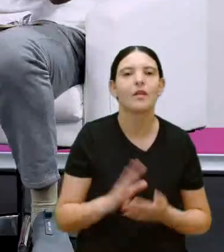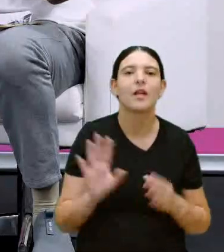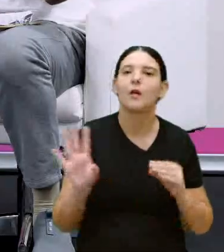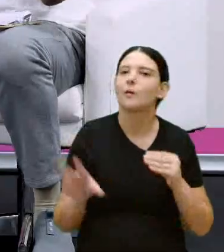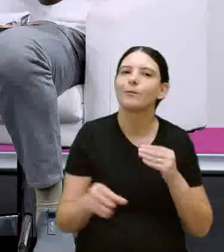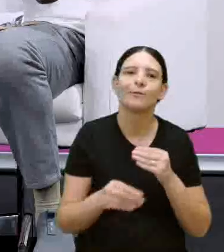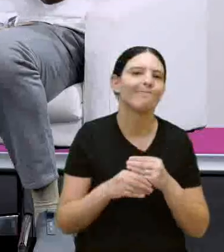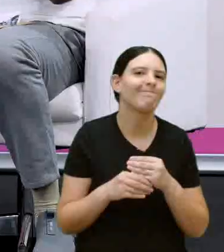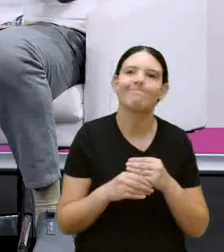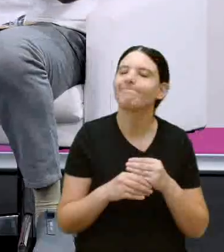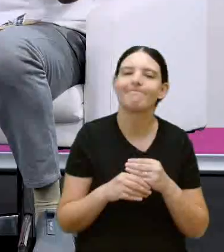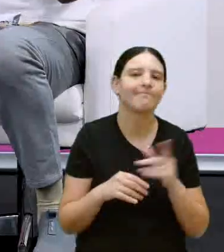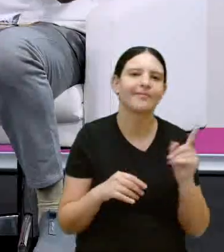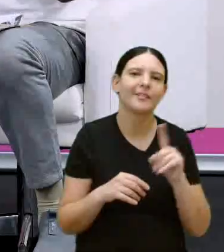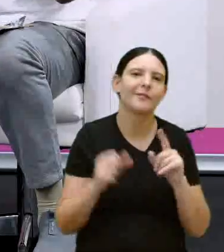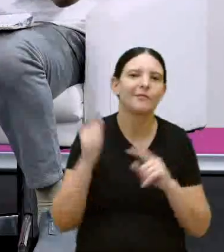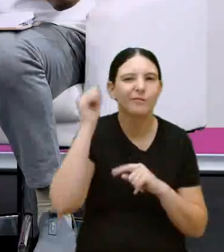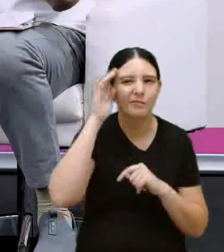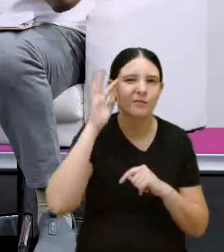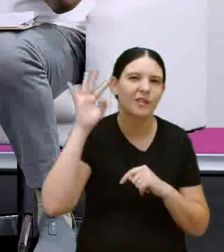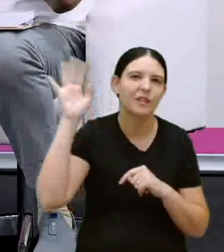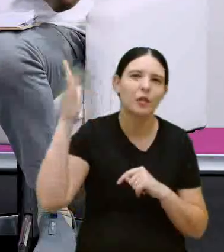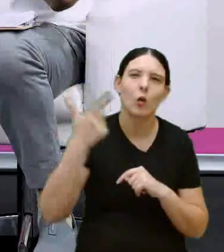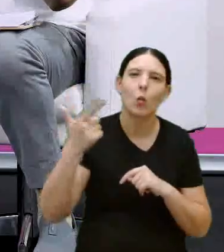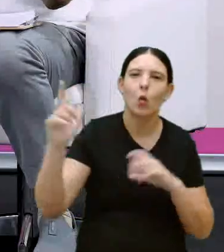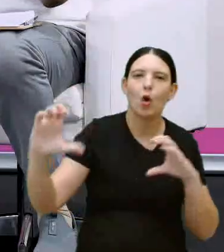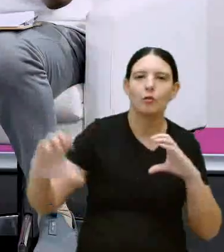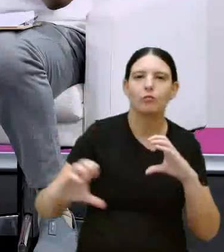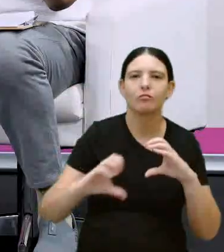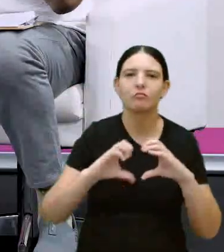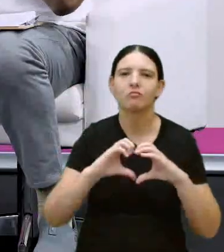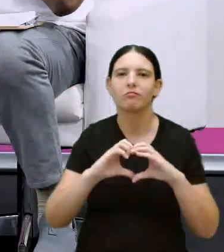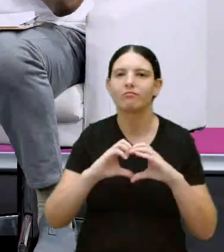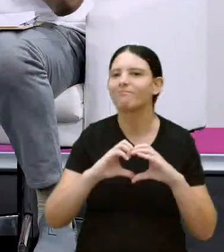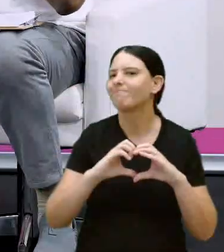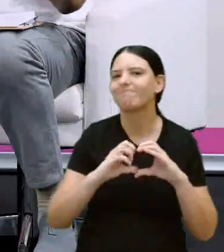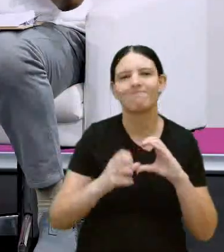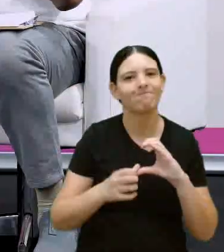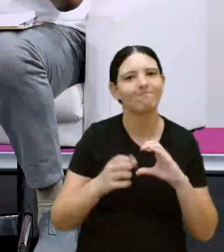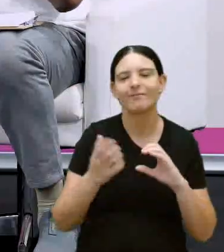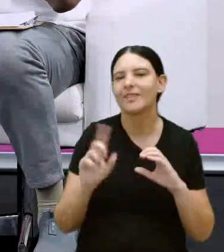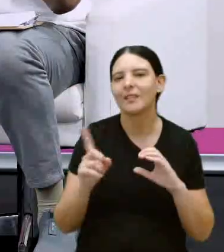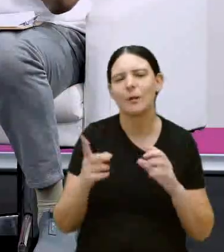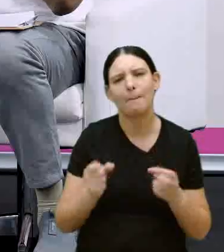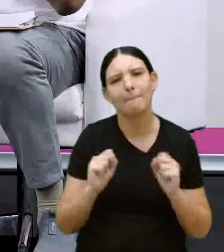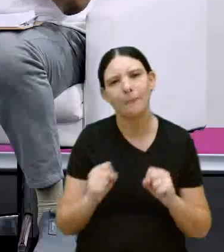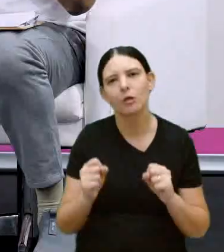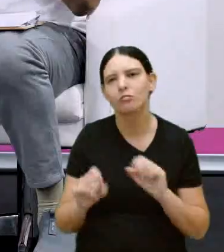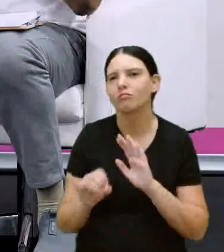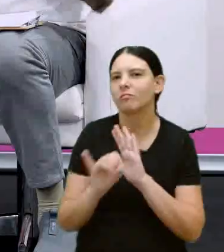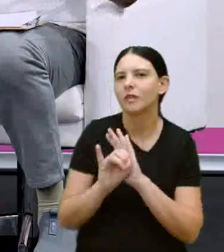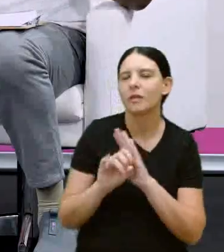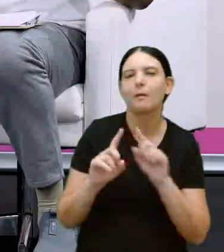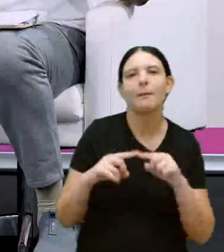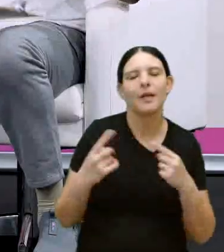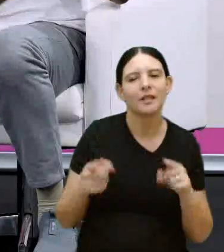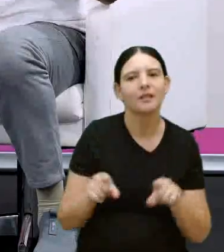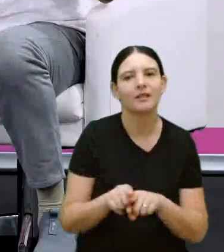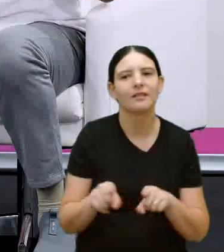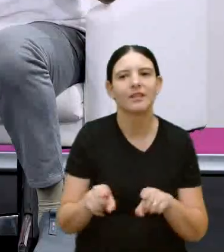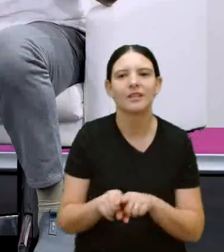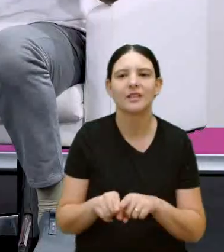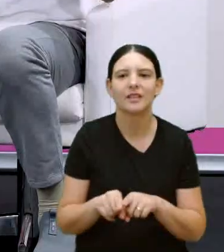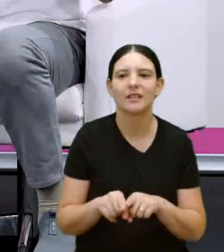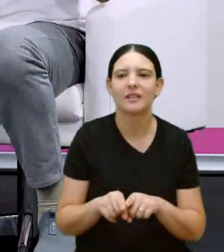é uma fantasia que o outro me completa. Pode ser identificação, mas tem muito a ver com aquilo que aí vou